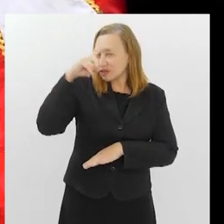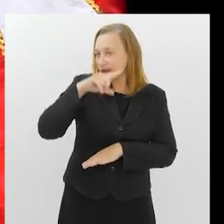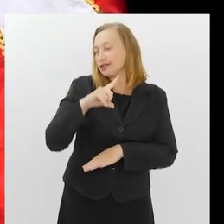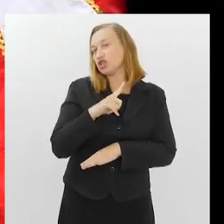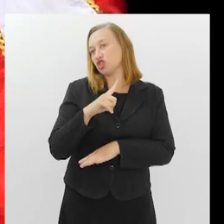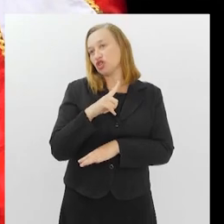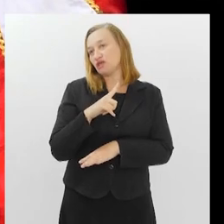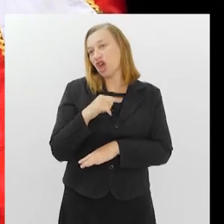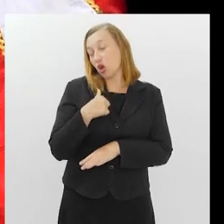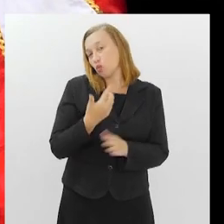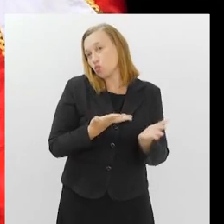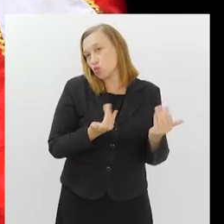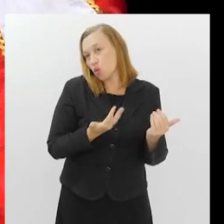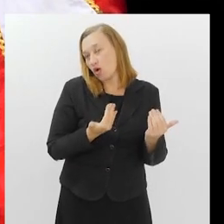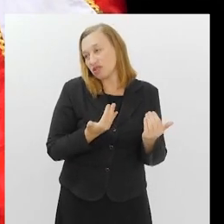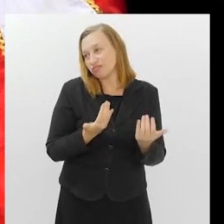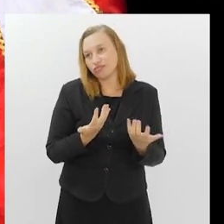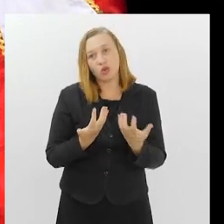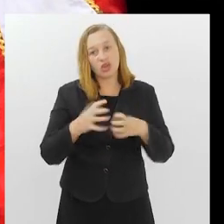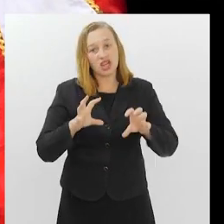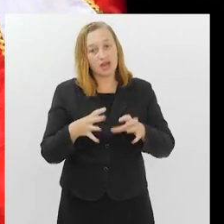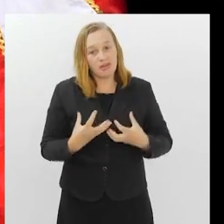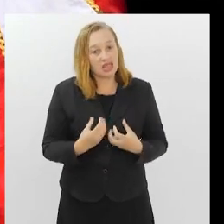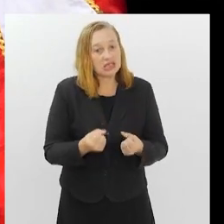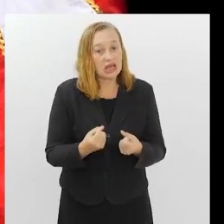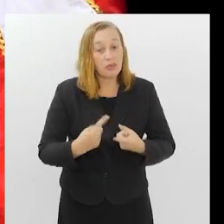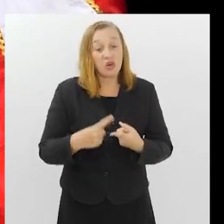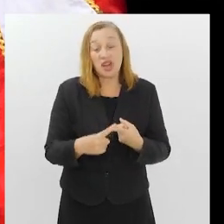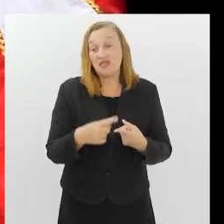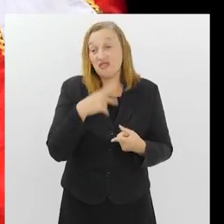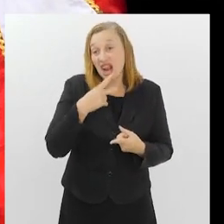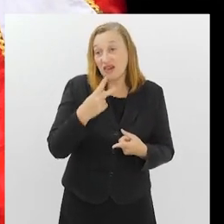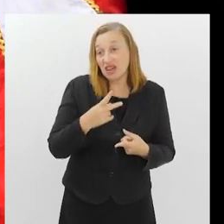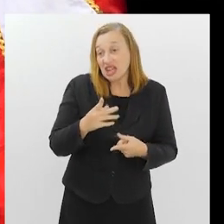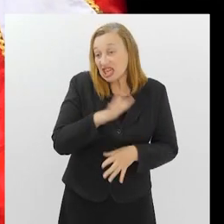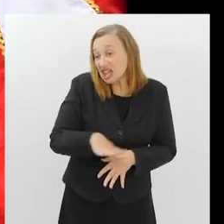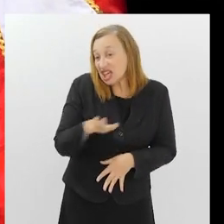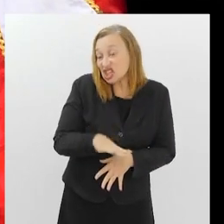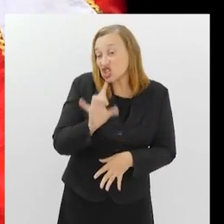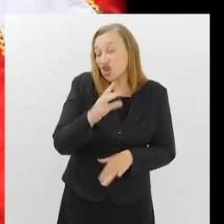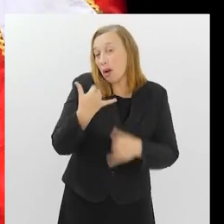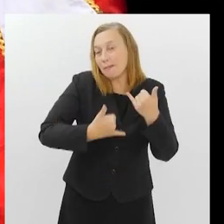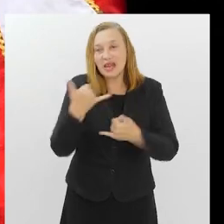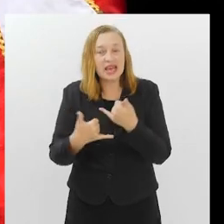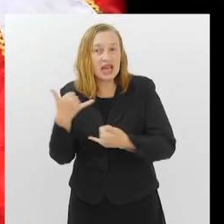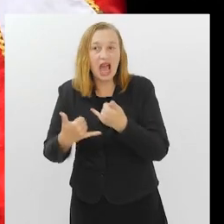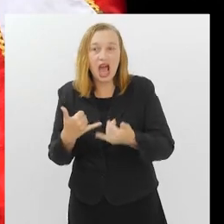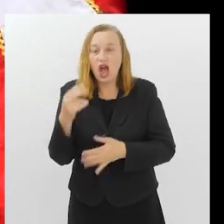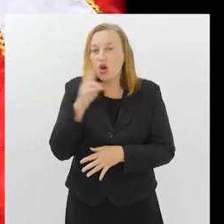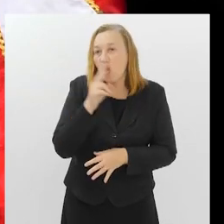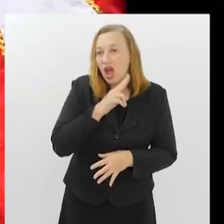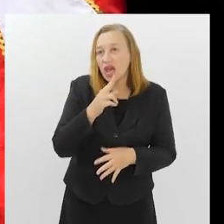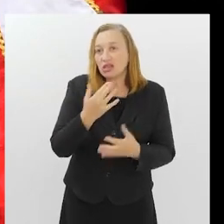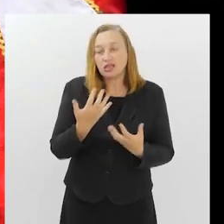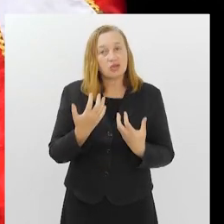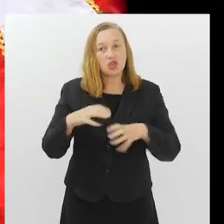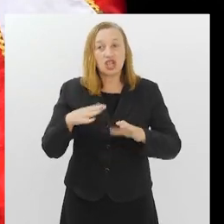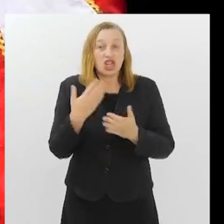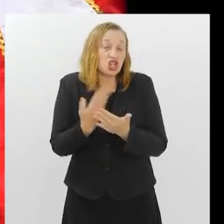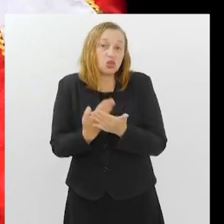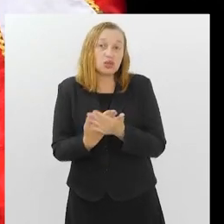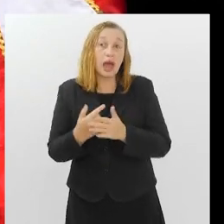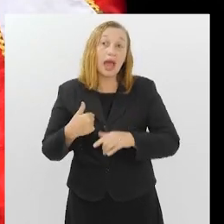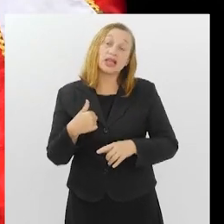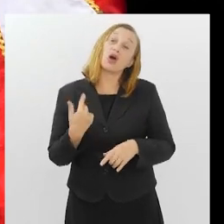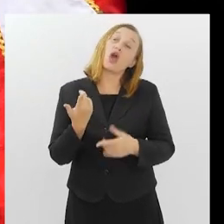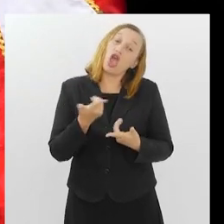dificuldade, assim, vamos dizer. Por eu ser muito nova, eles não queriam me aceitar. Porque falaram que as crianças da minha idade iam para correr, brincar, não prestava atenção na aula.